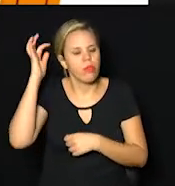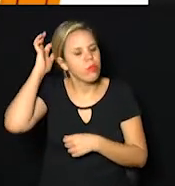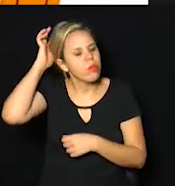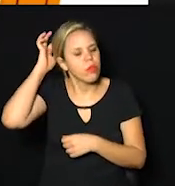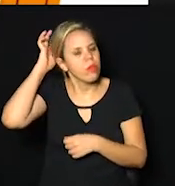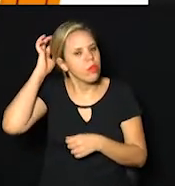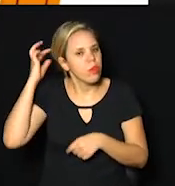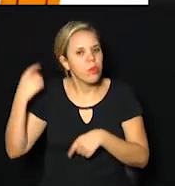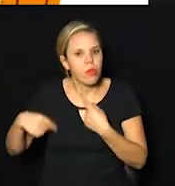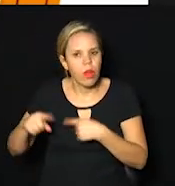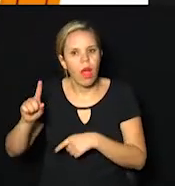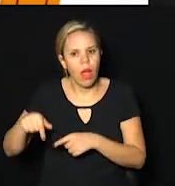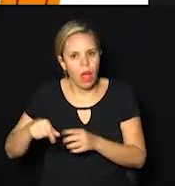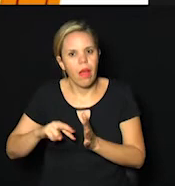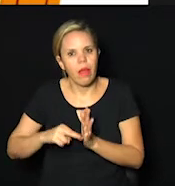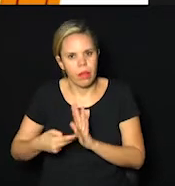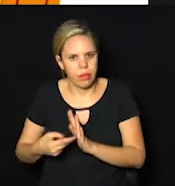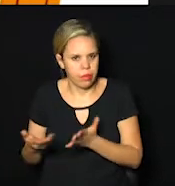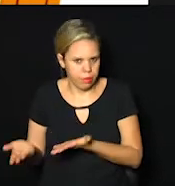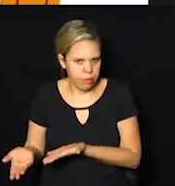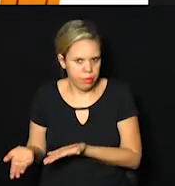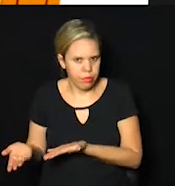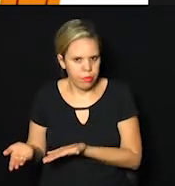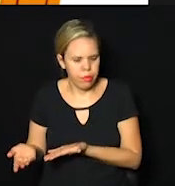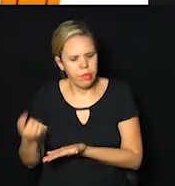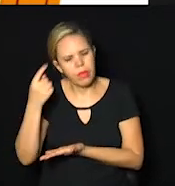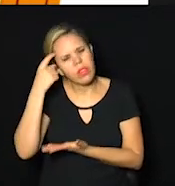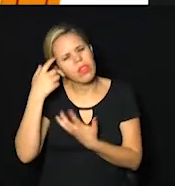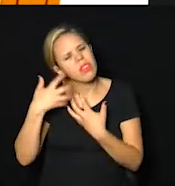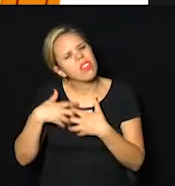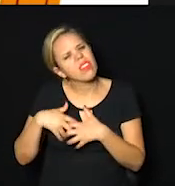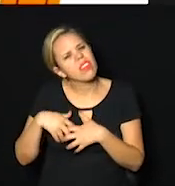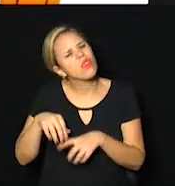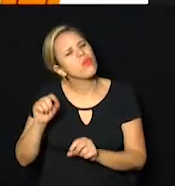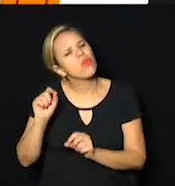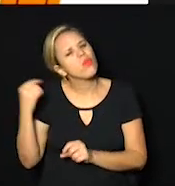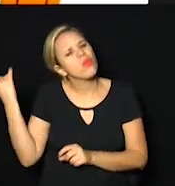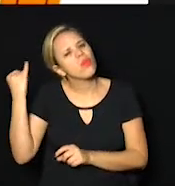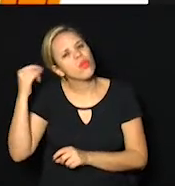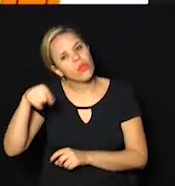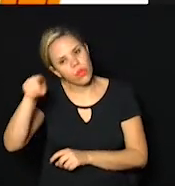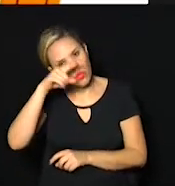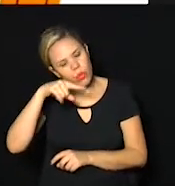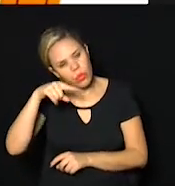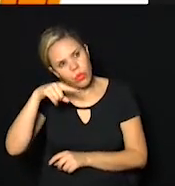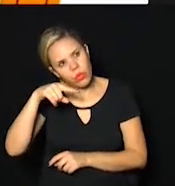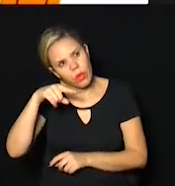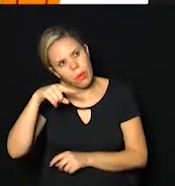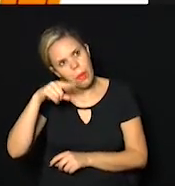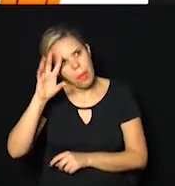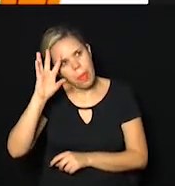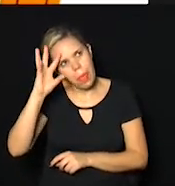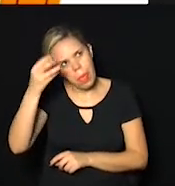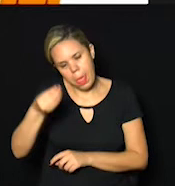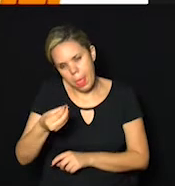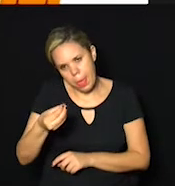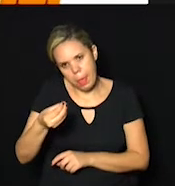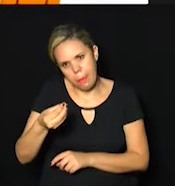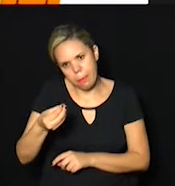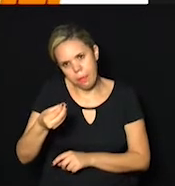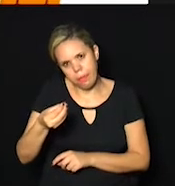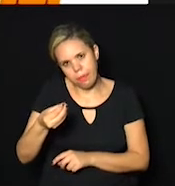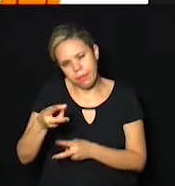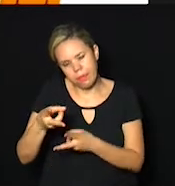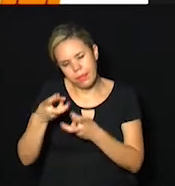justamente isso. Agora, pensem comigo o seguinte, e aí é importante que vocês compreendam, entendam,